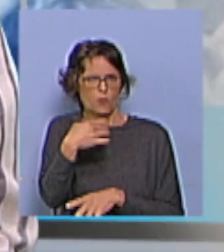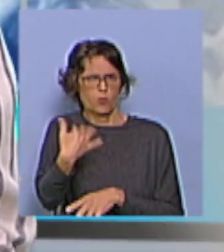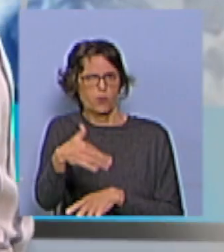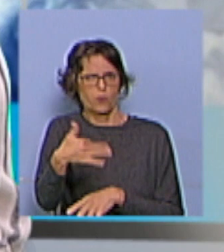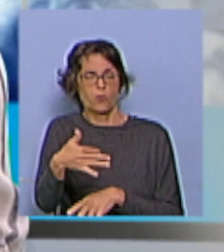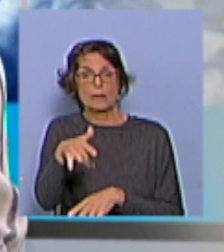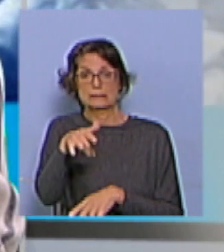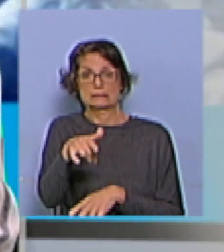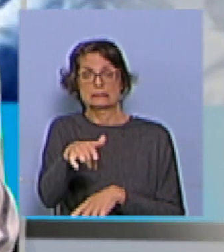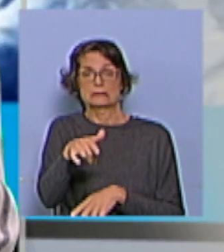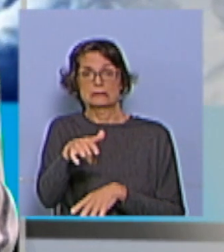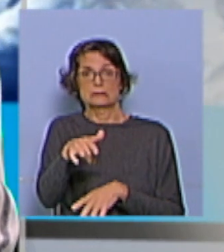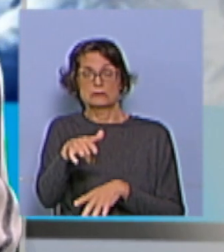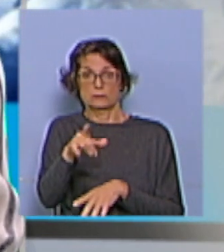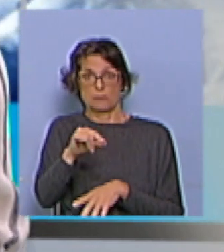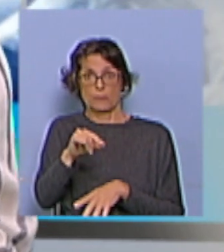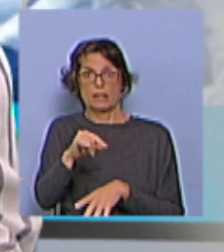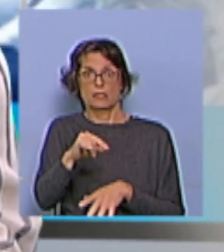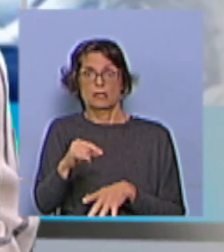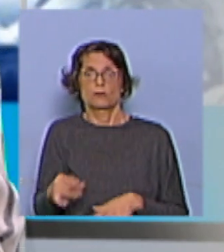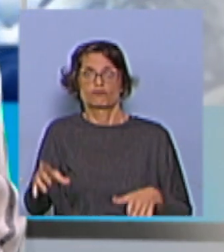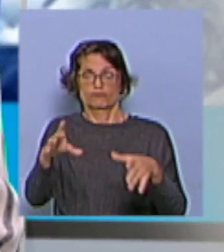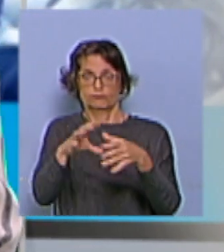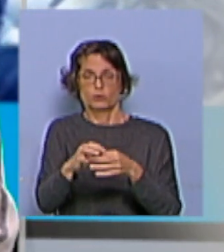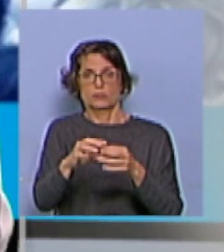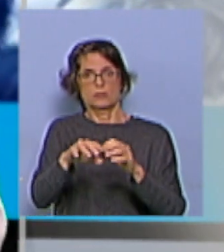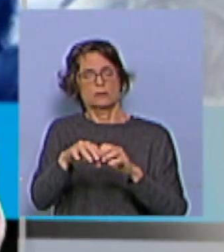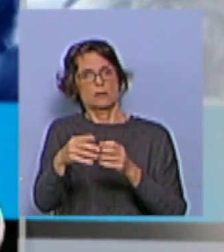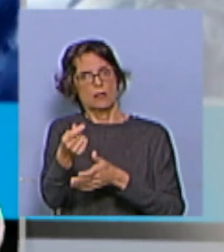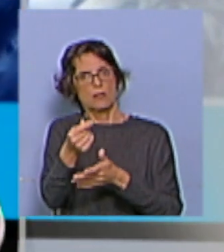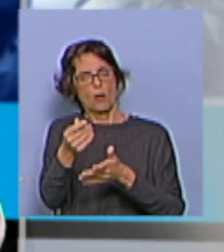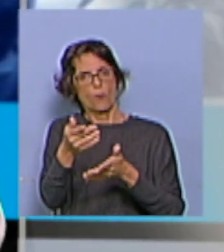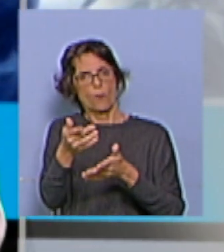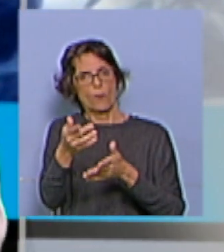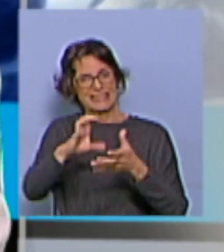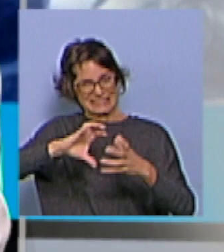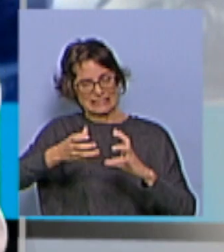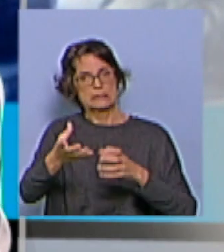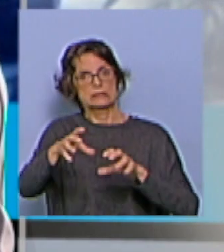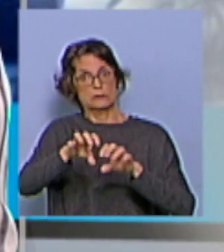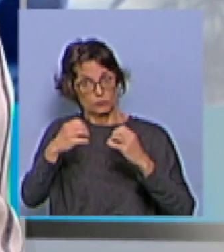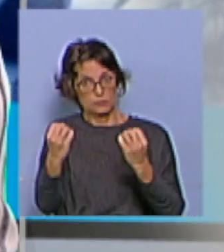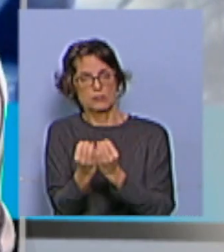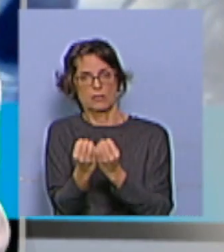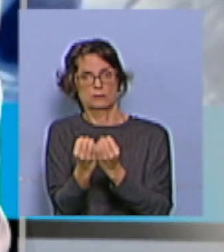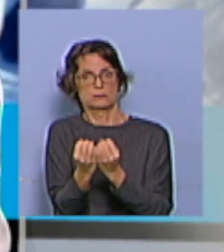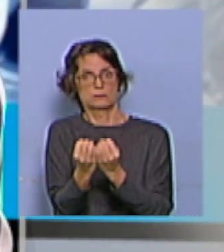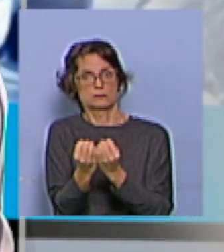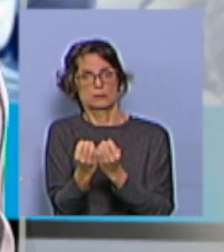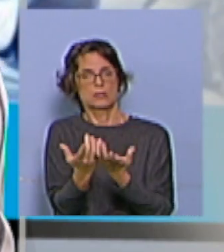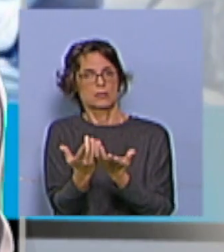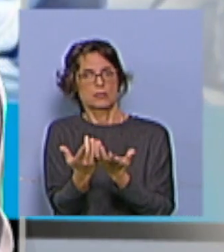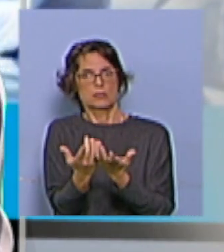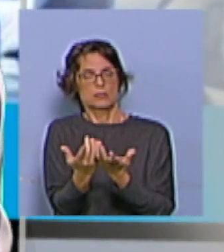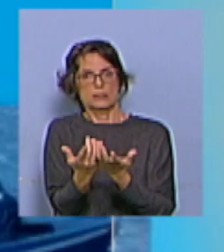crise social tão ou mais grave quanto a anterior, que previsivelmente